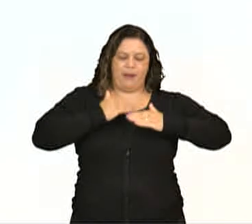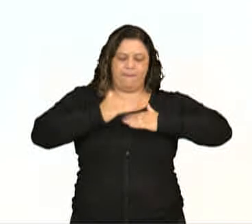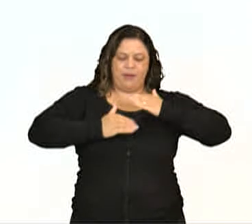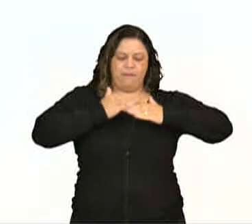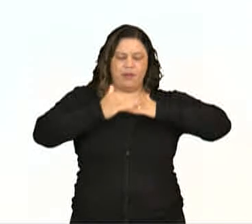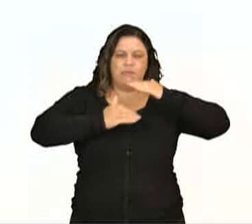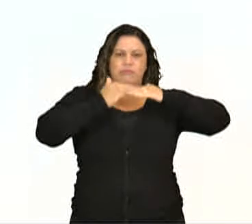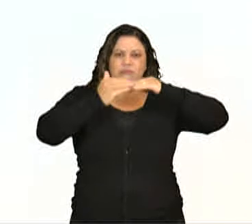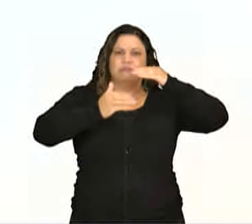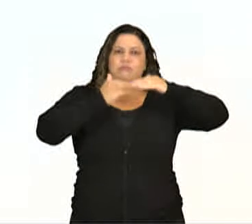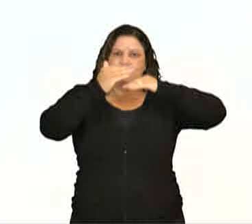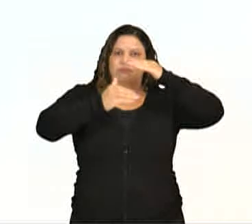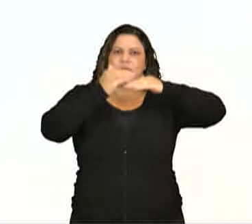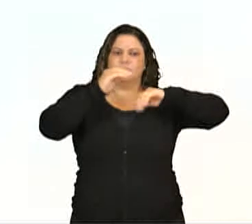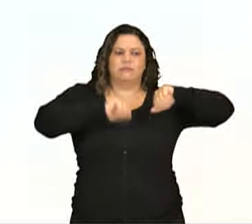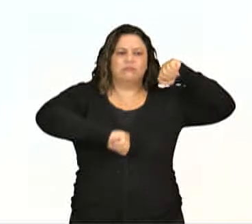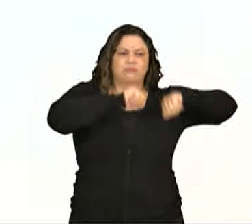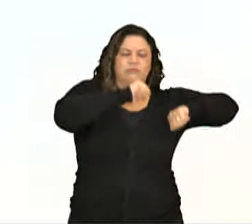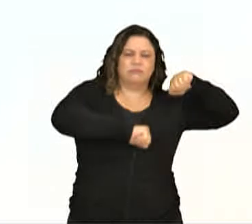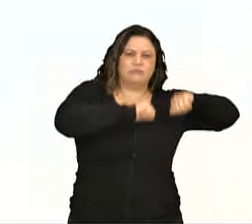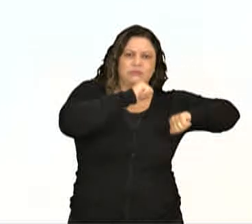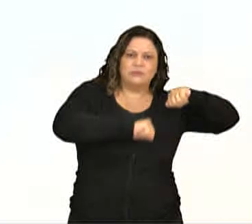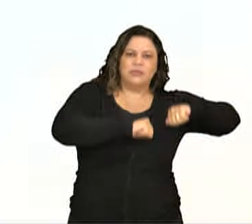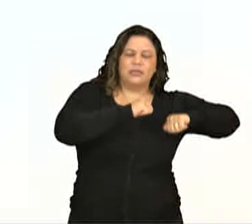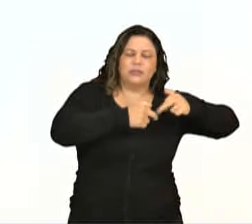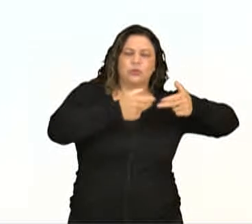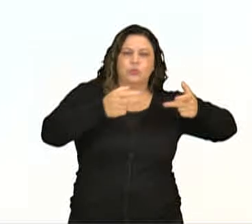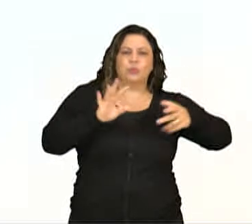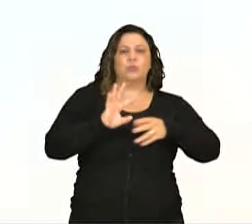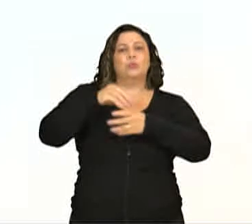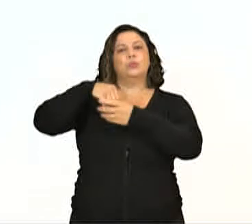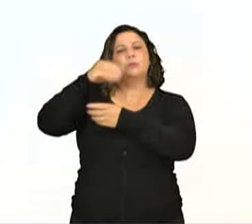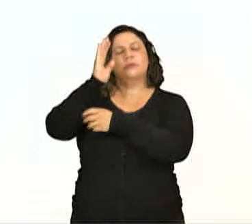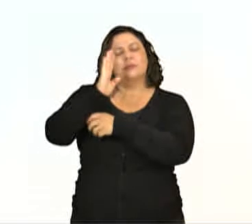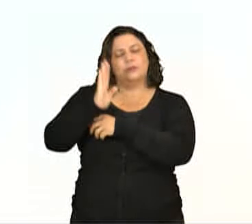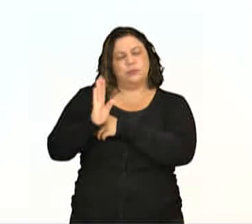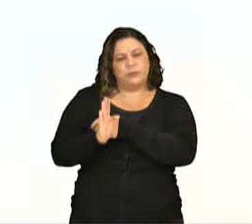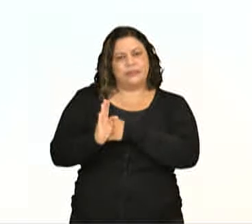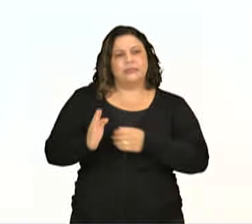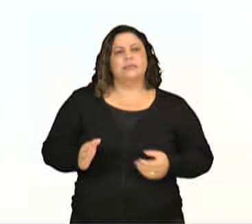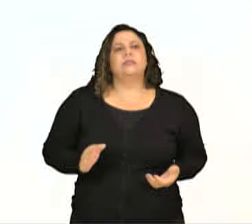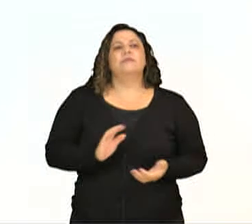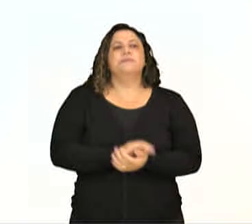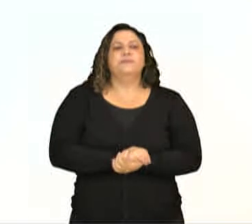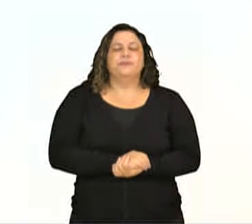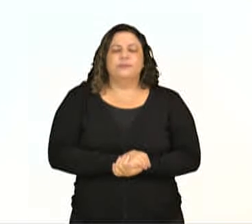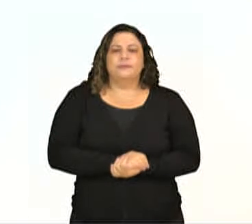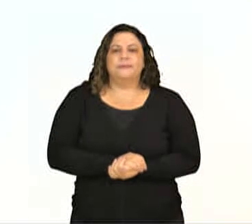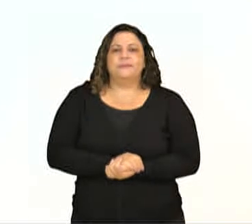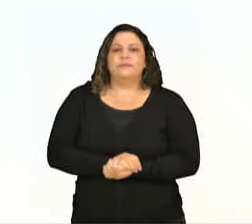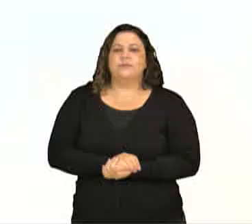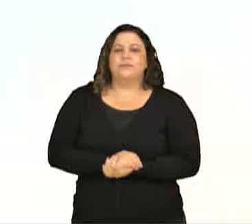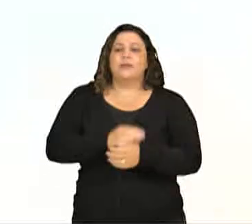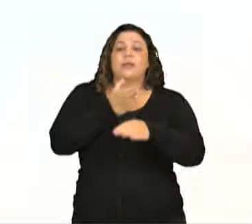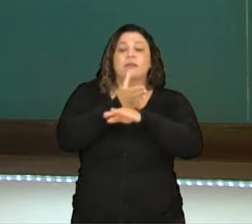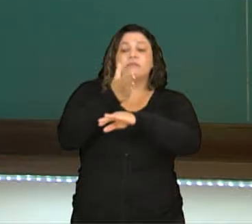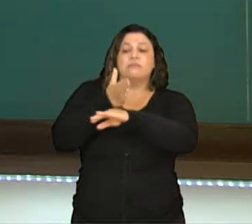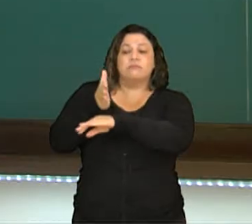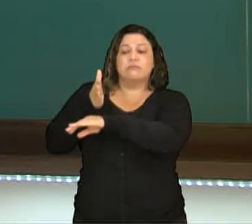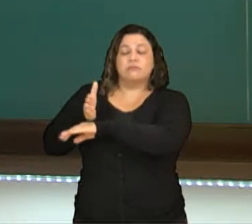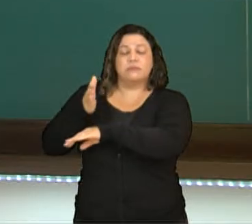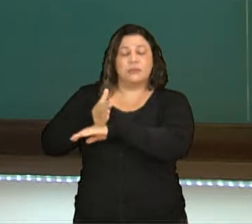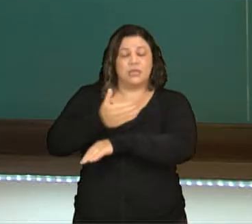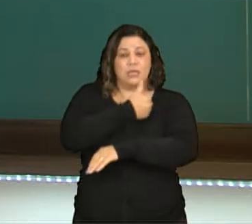desenvolvimentismo, desenvolvimento da indústria brasileira, da indústria nacional. Ações e interferências do governo